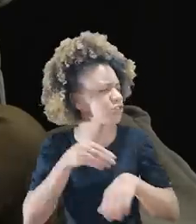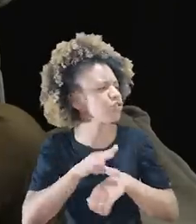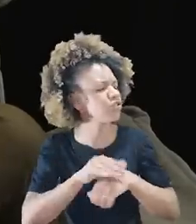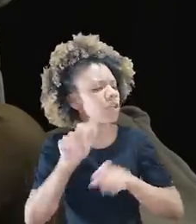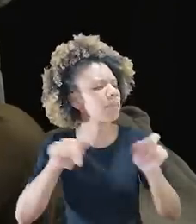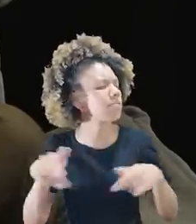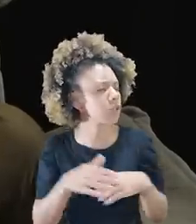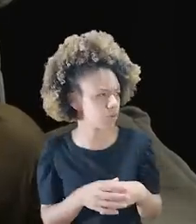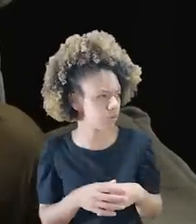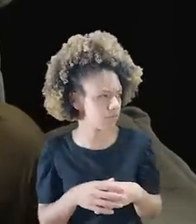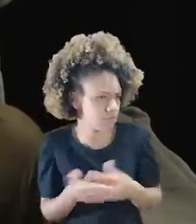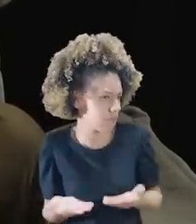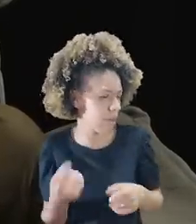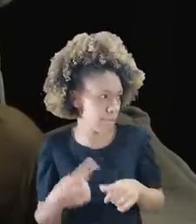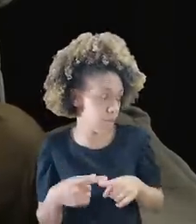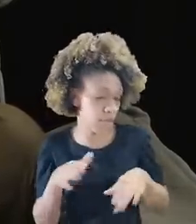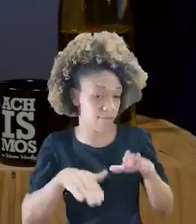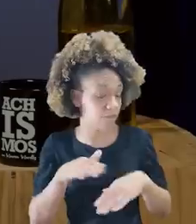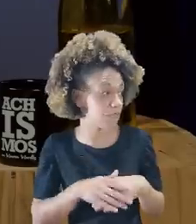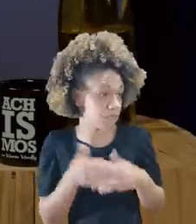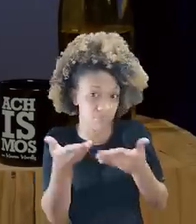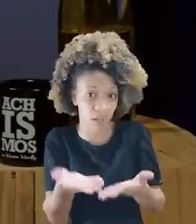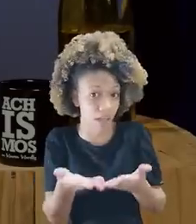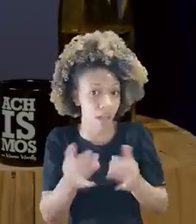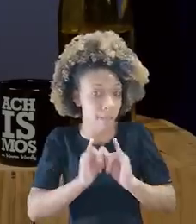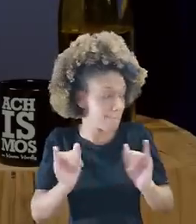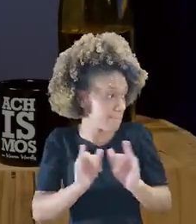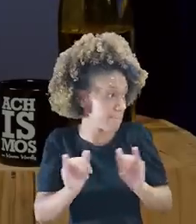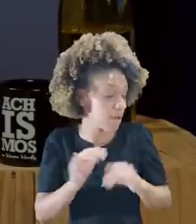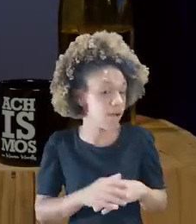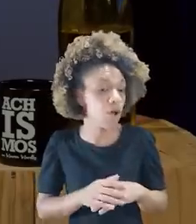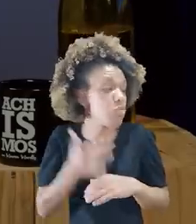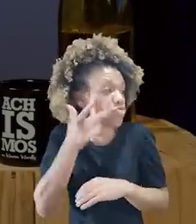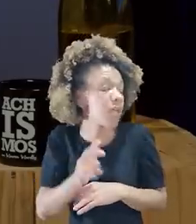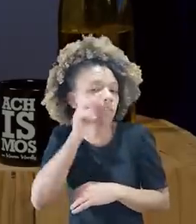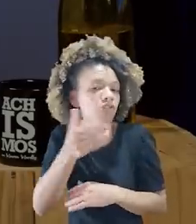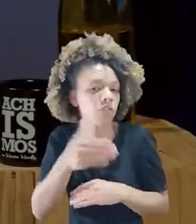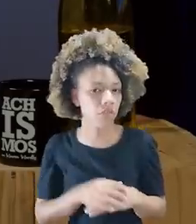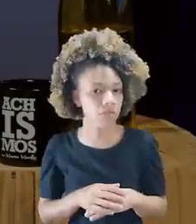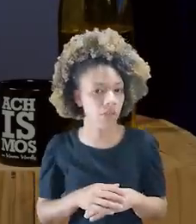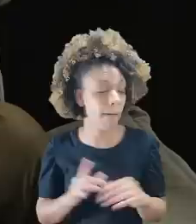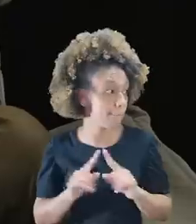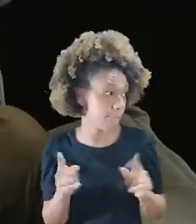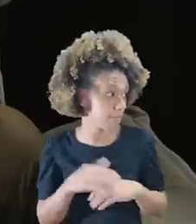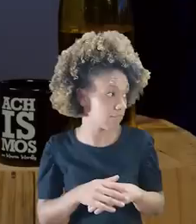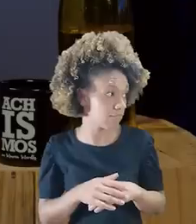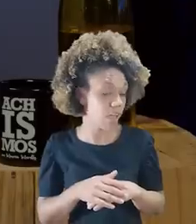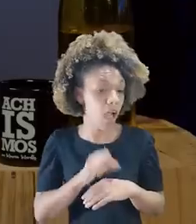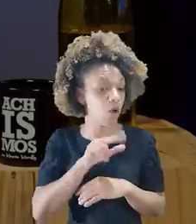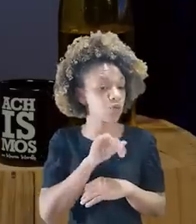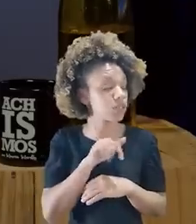de 1998 pirada eu tentei falar com algumas pessoas quando algumas pessoas falam na na M que tá